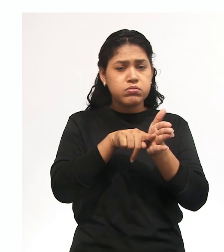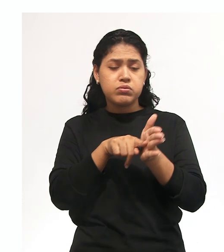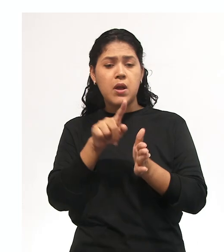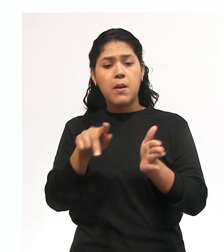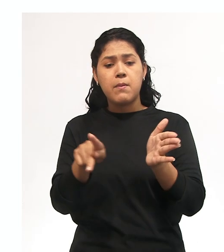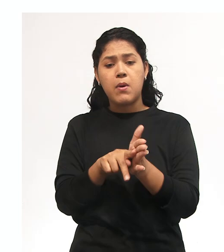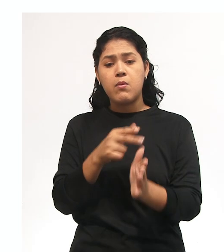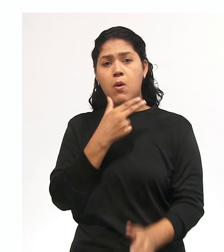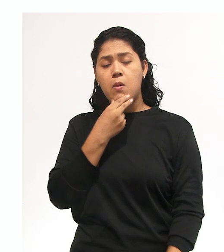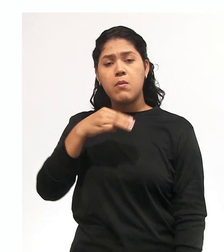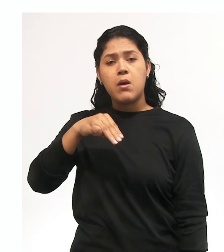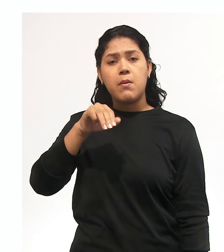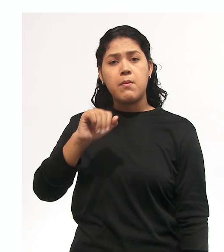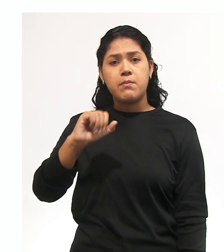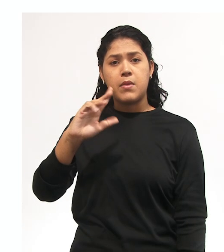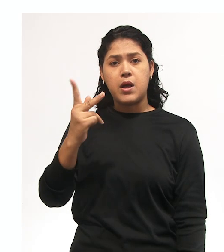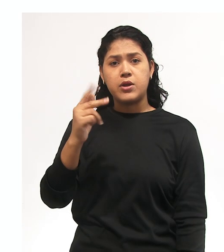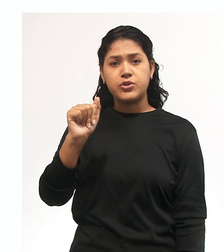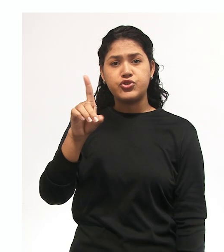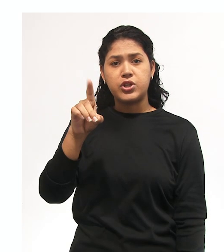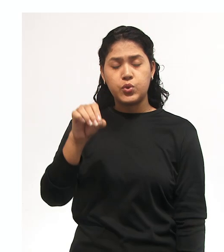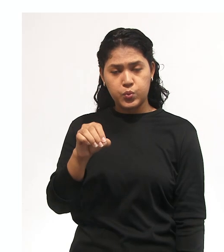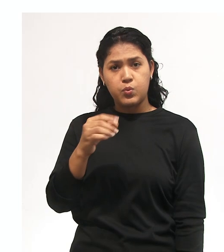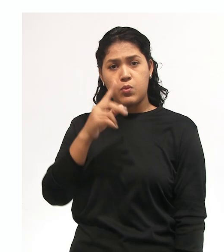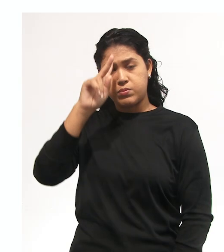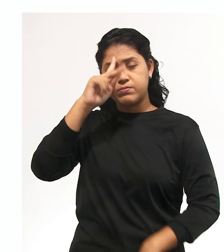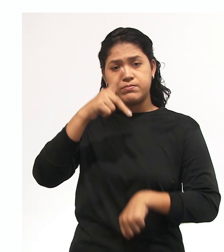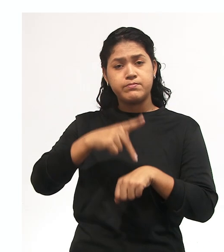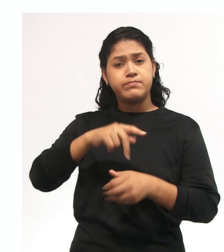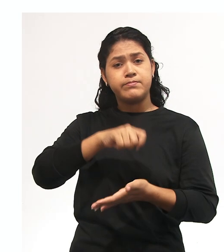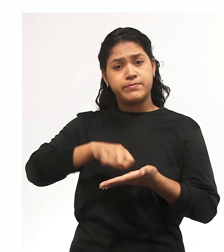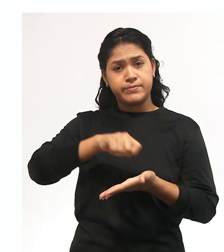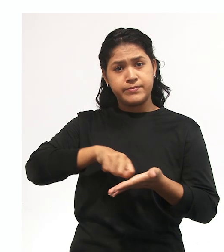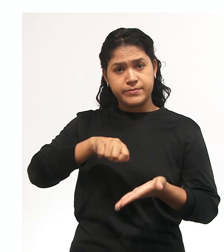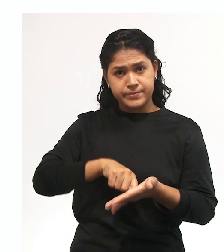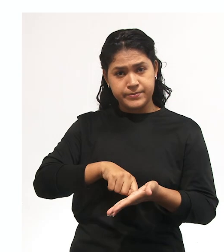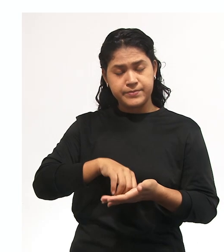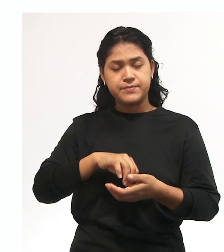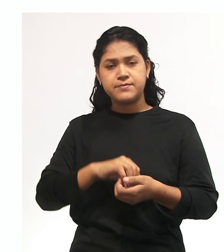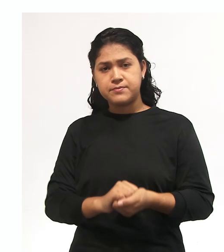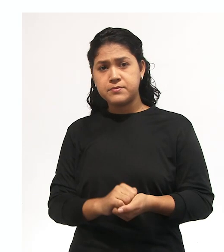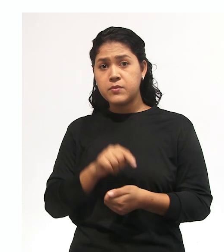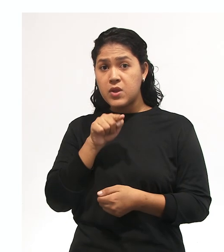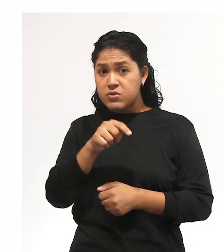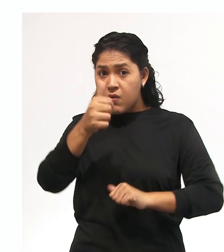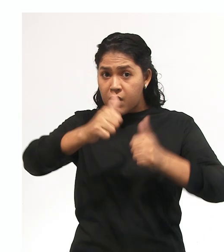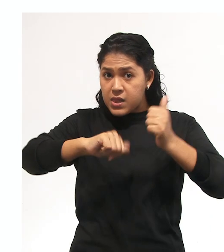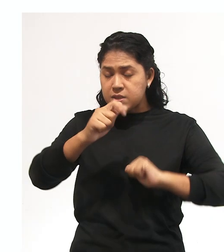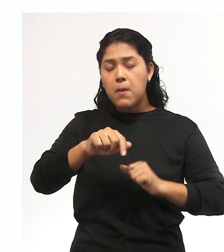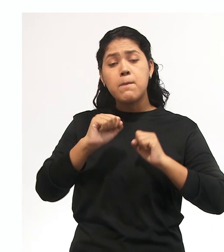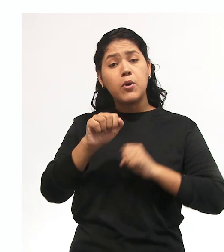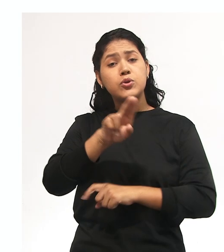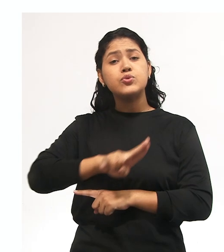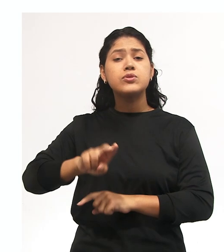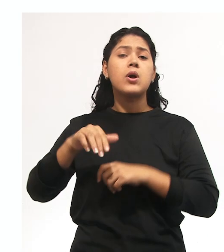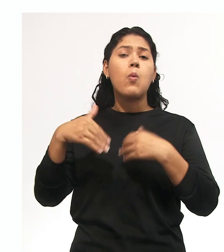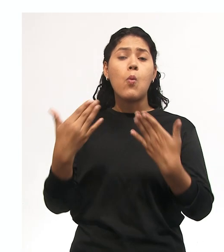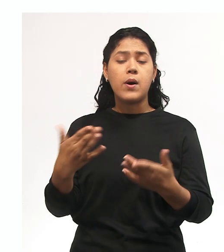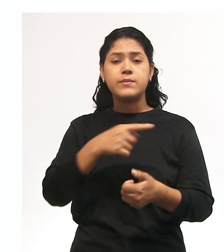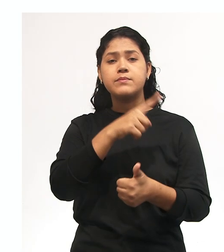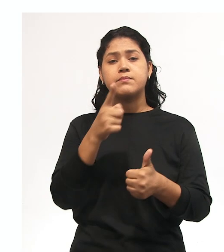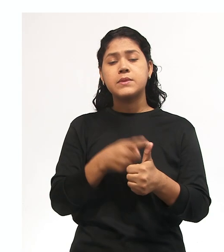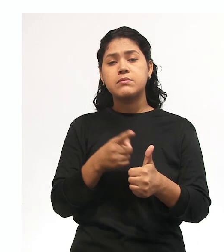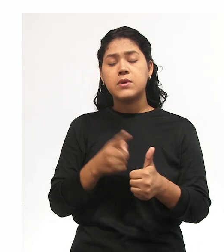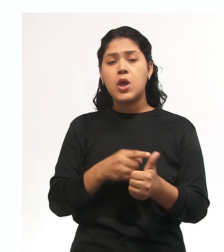diagnóstica, ela pode ser utilizada como para conhecer como o aluno chega no início do ano